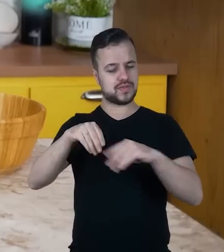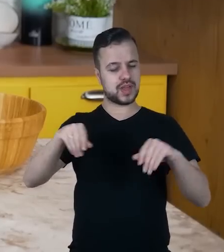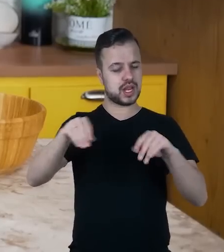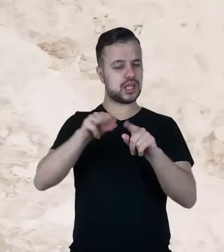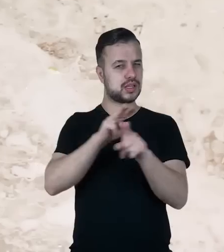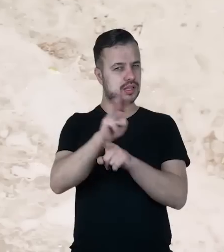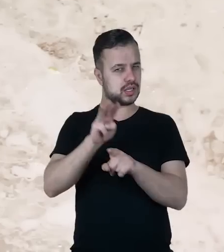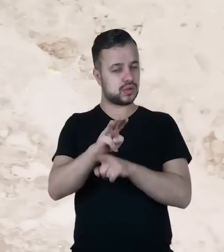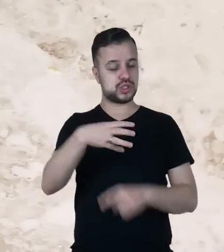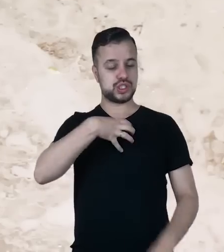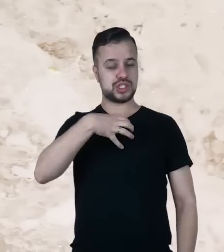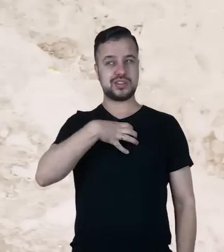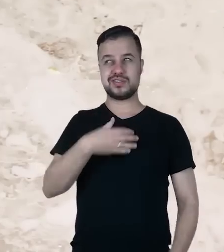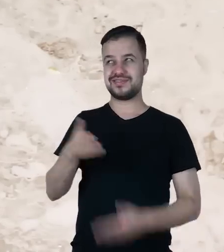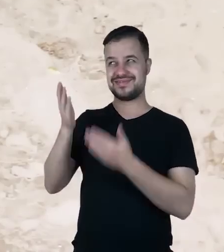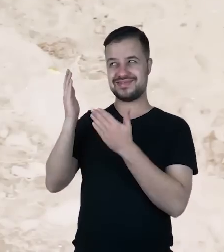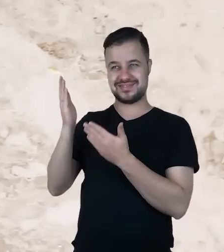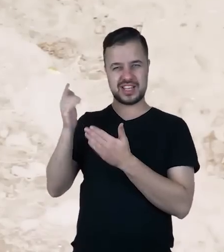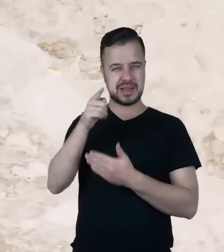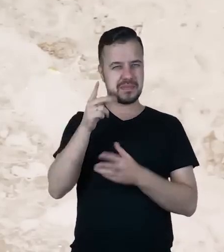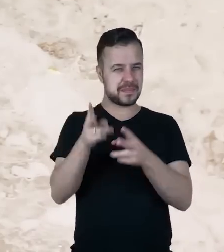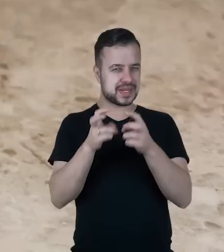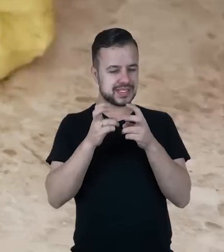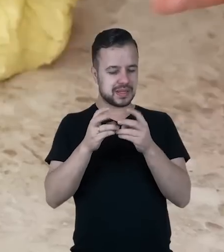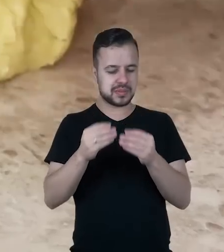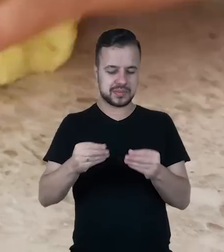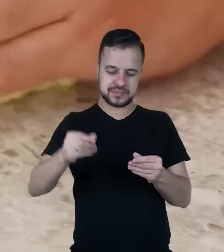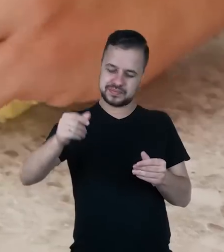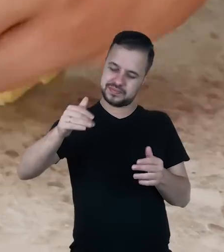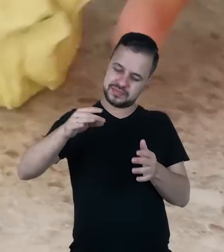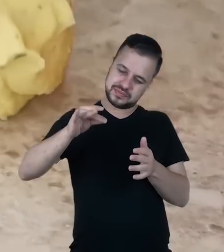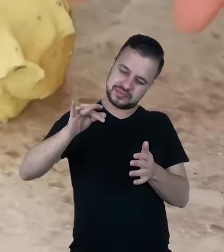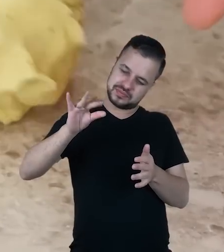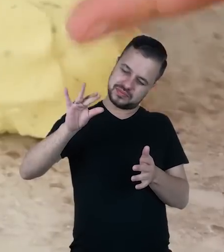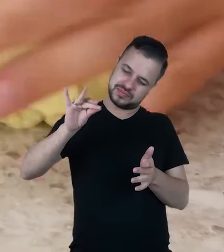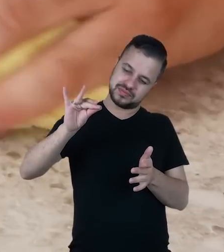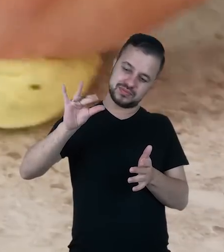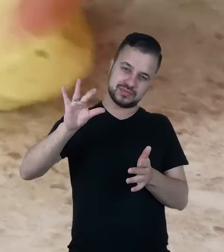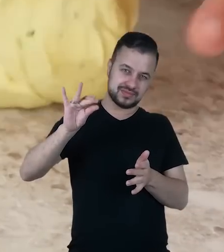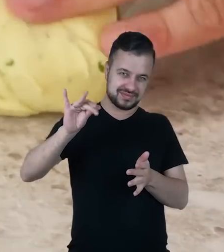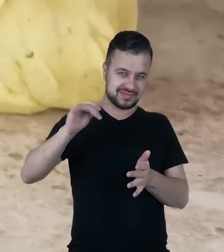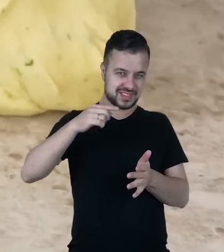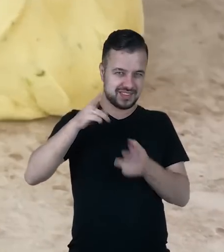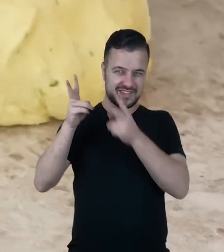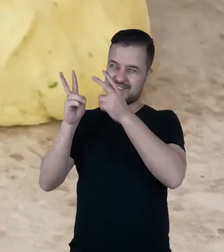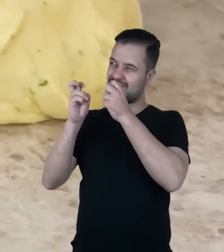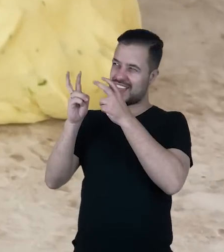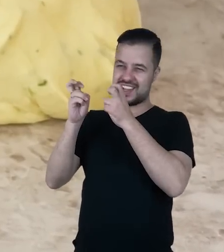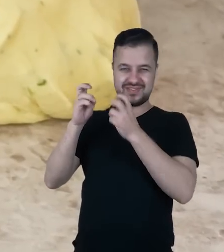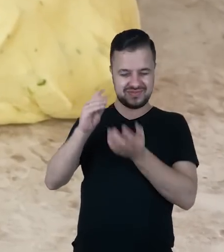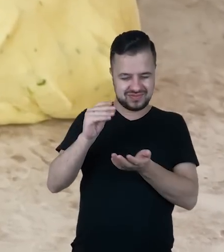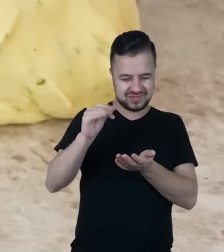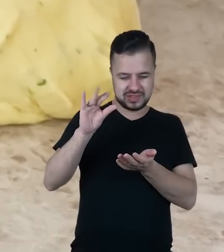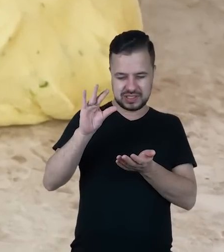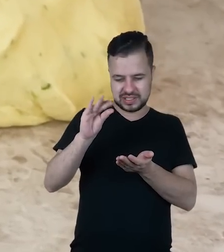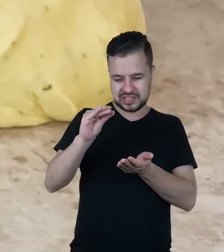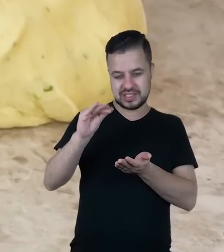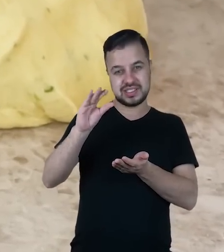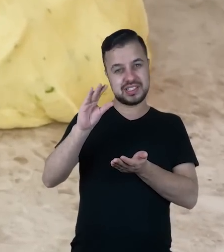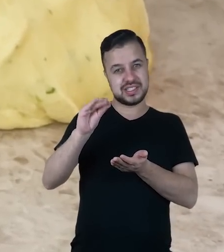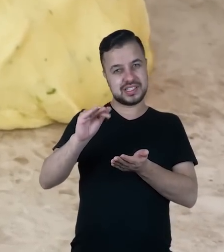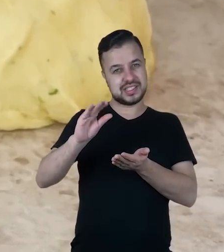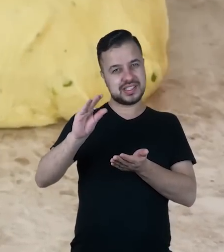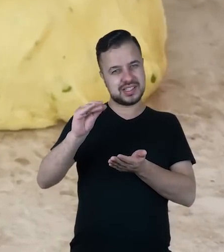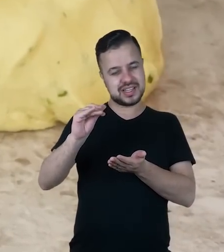pouco mais de farinha de trigo. O ponto da massa é esse, ó. Você vê que tá uma massa pegajosa. Quando eu faço assim, ó, dá uma